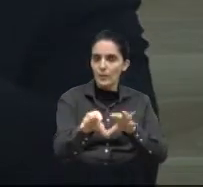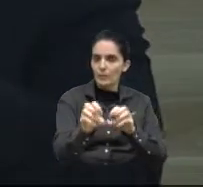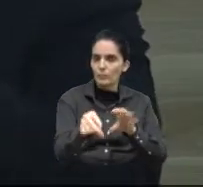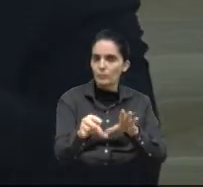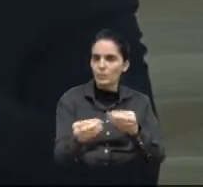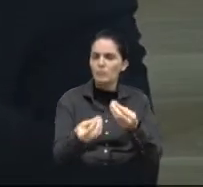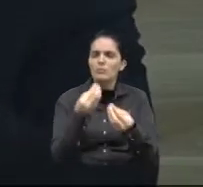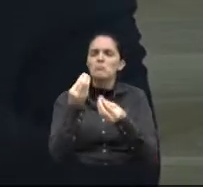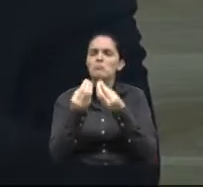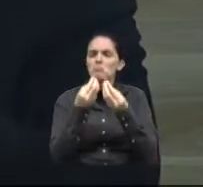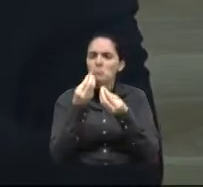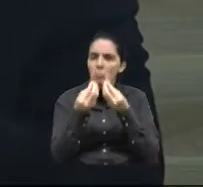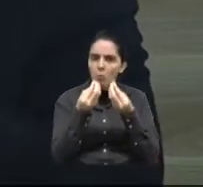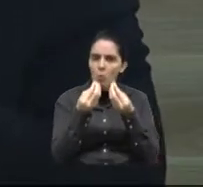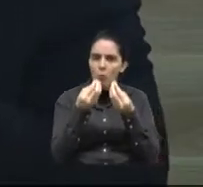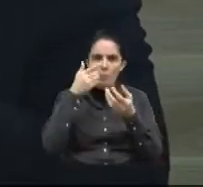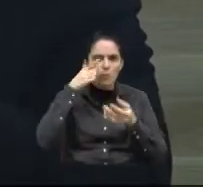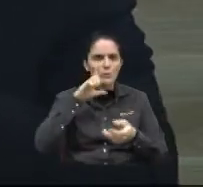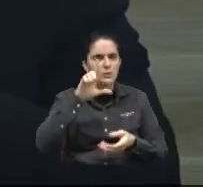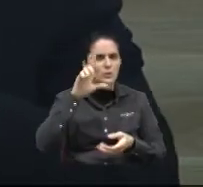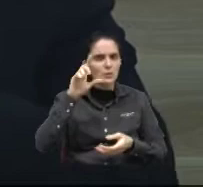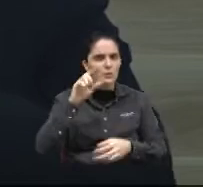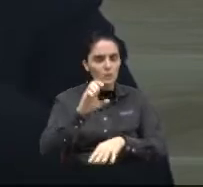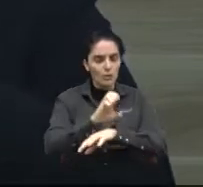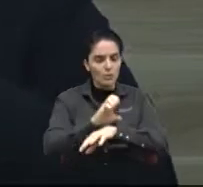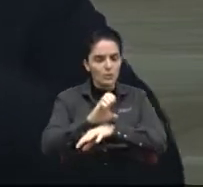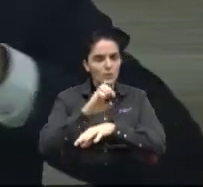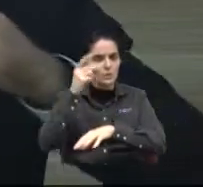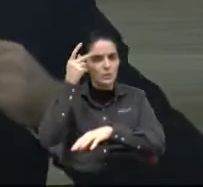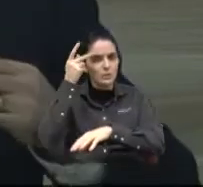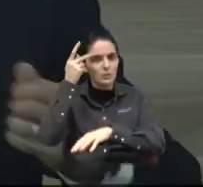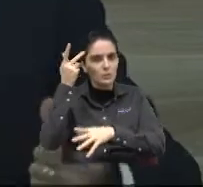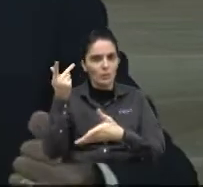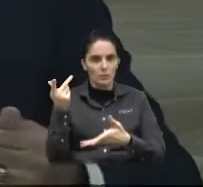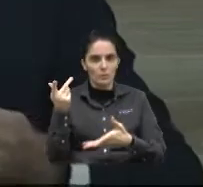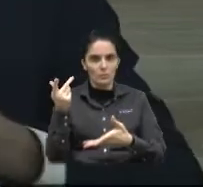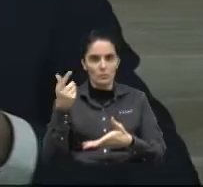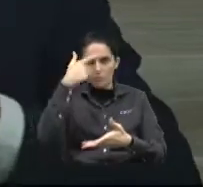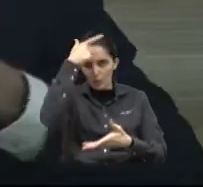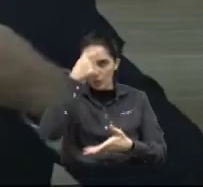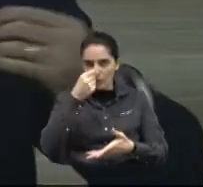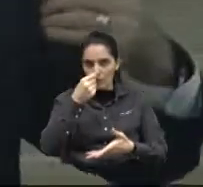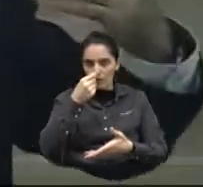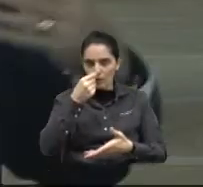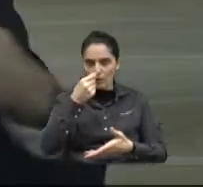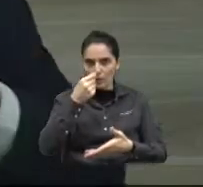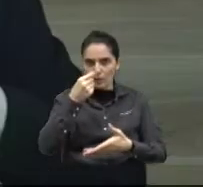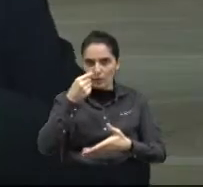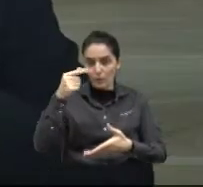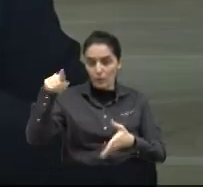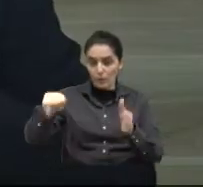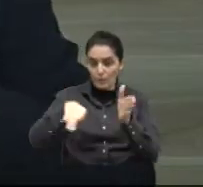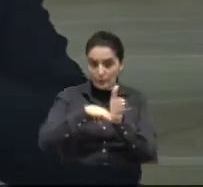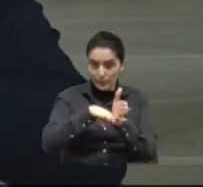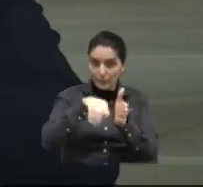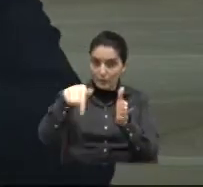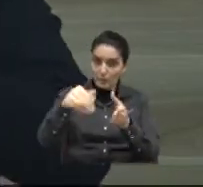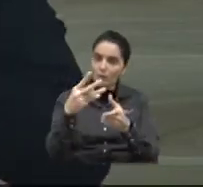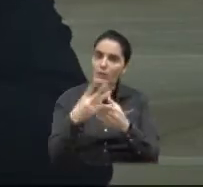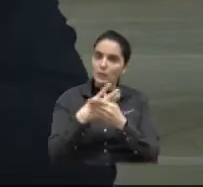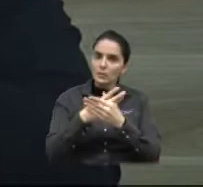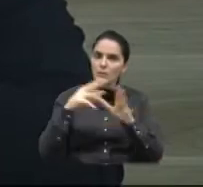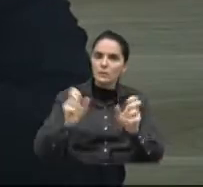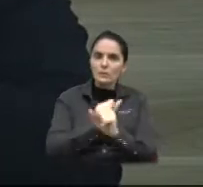está acontecendo isso aqui em são paulo no estado de são paulo pra que eu possa trazer esta casa que eu não tive ainda oportunidade de